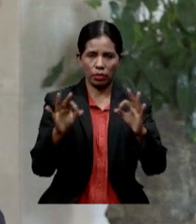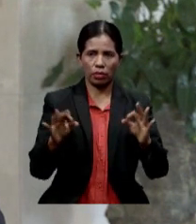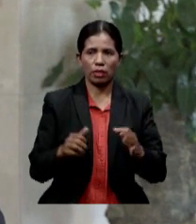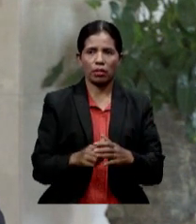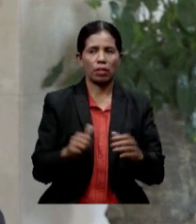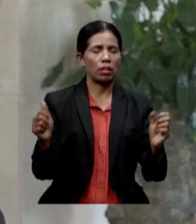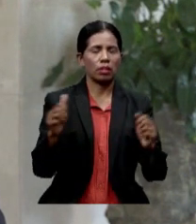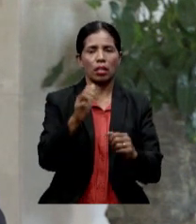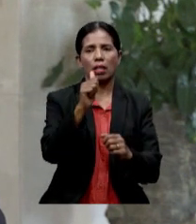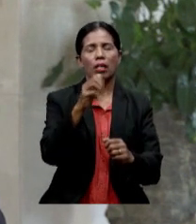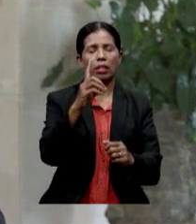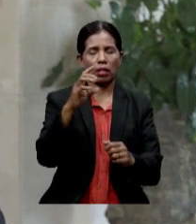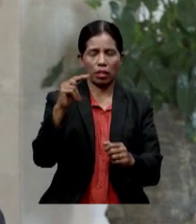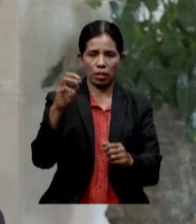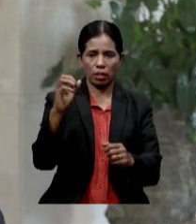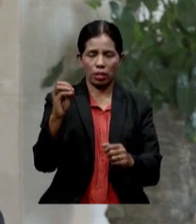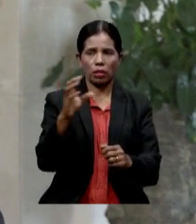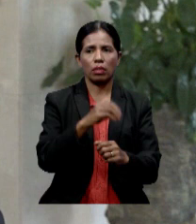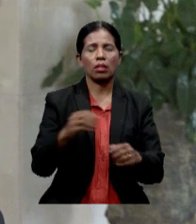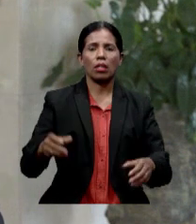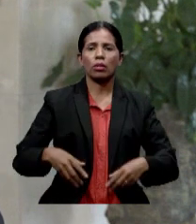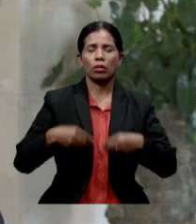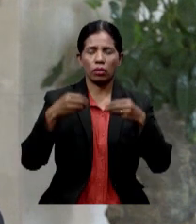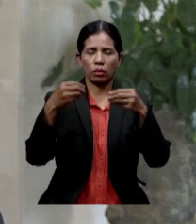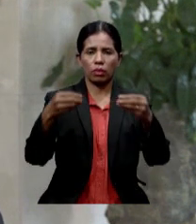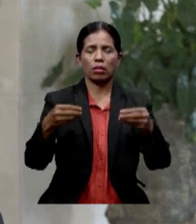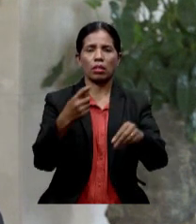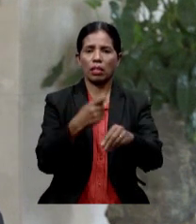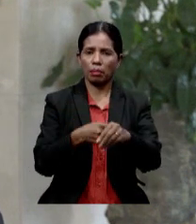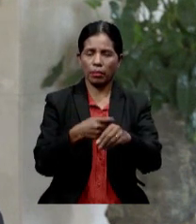já tem adendo terceiro ne for tempo para